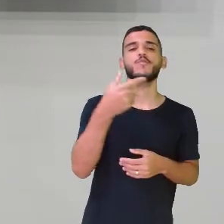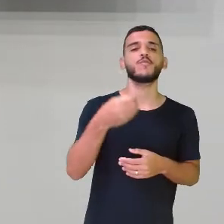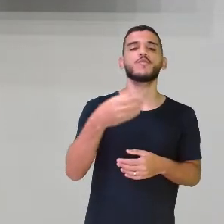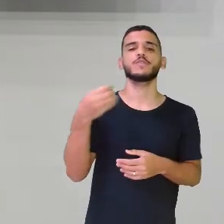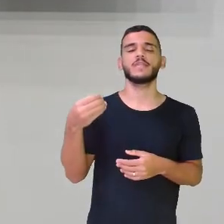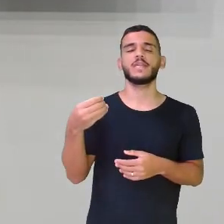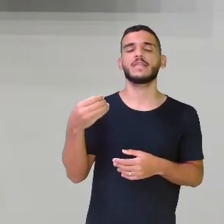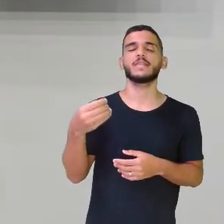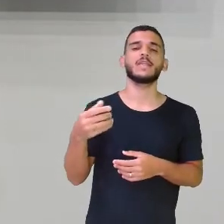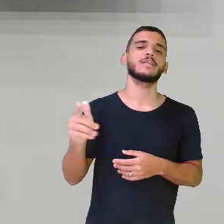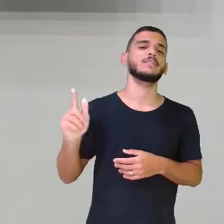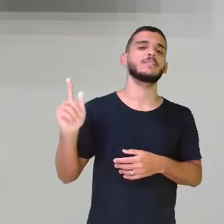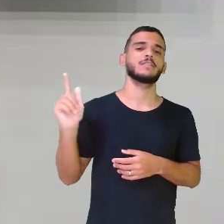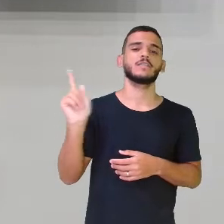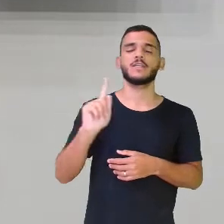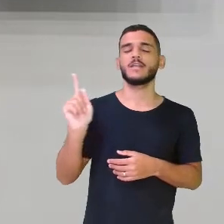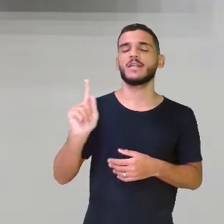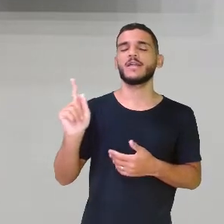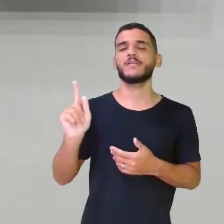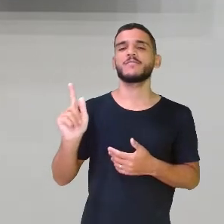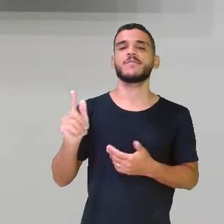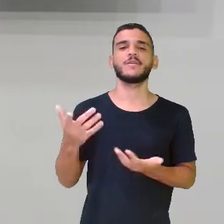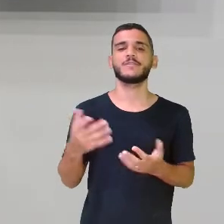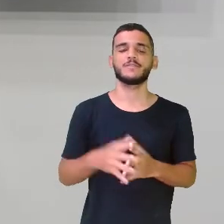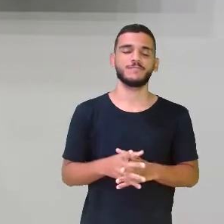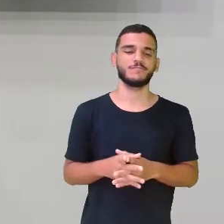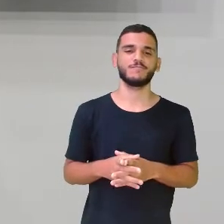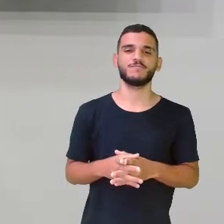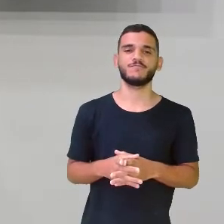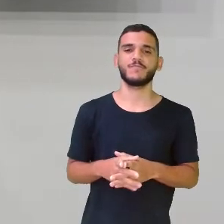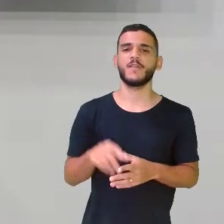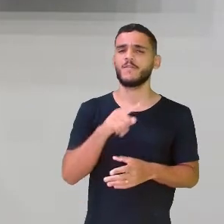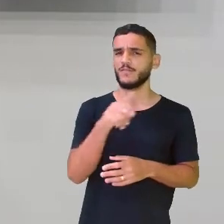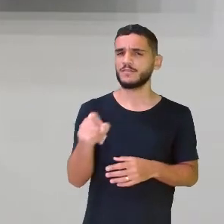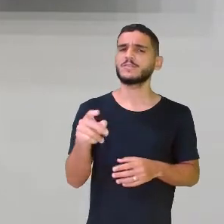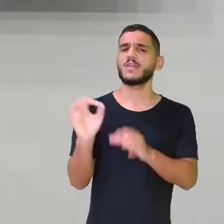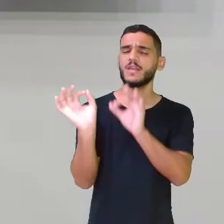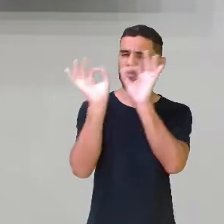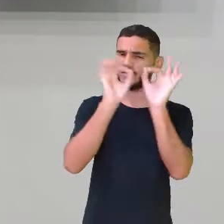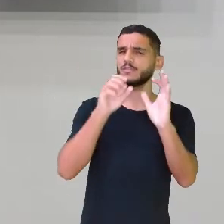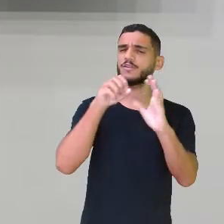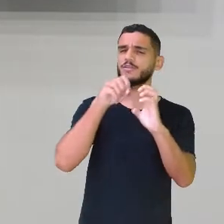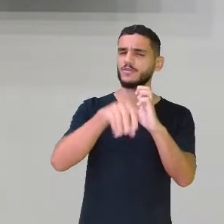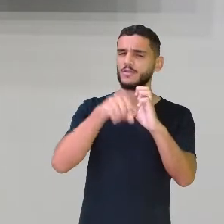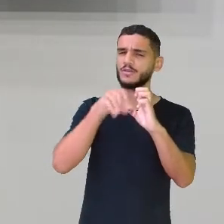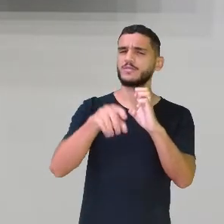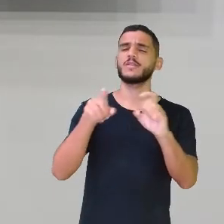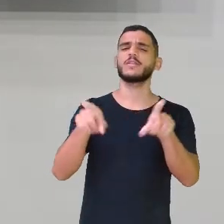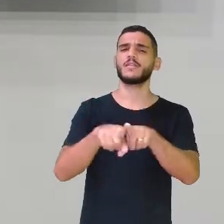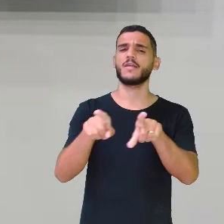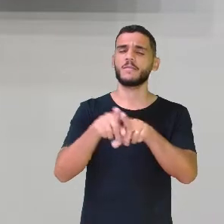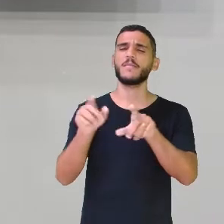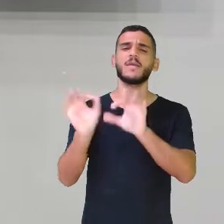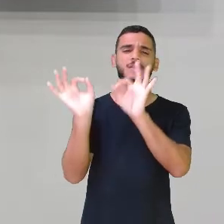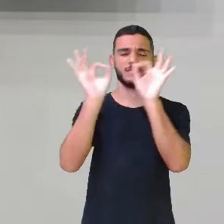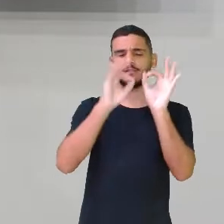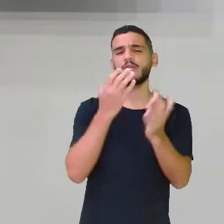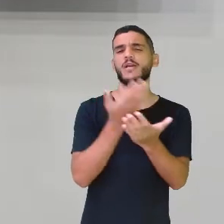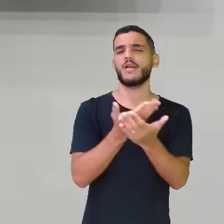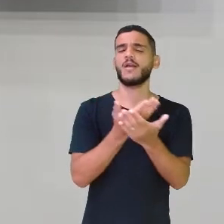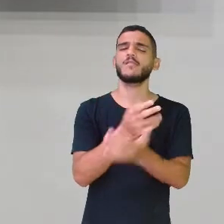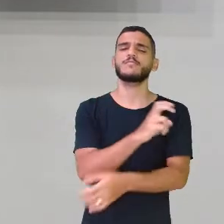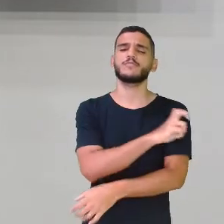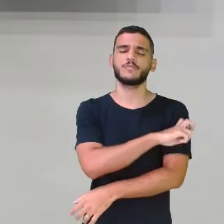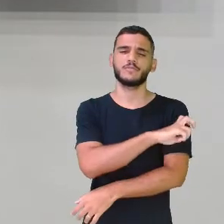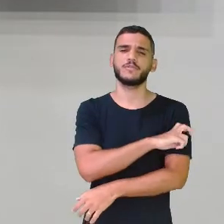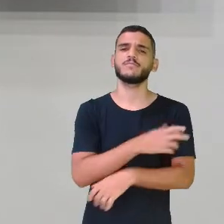gramas de mortadela. Por favor, você assiste o Educa Recife, você está acompanhando as aulas do quinto